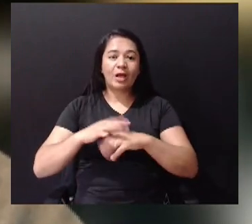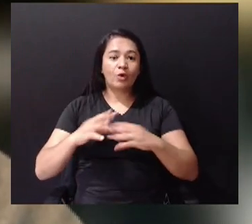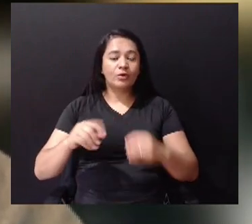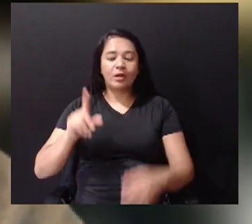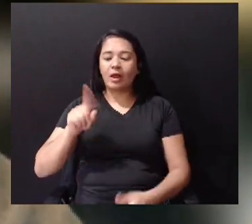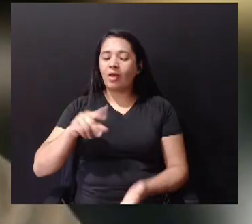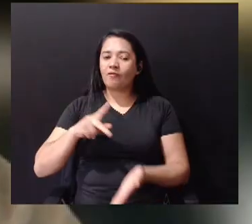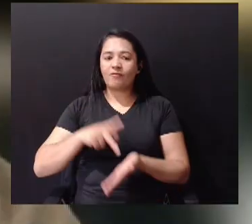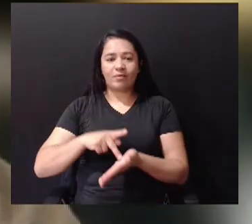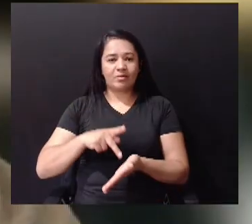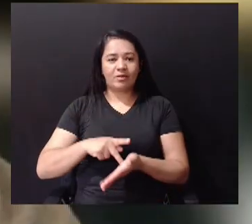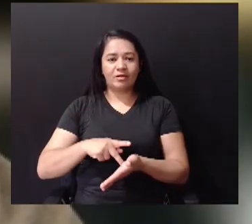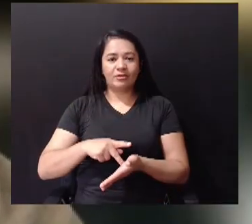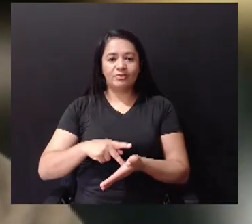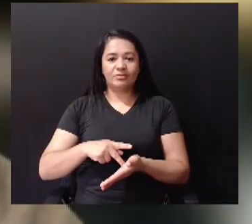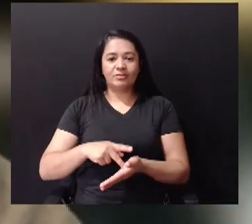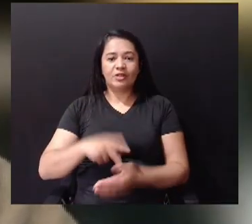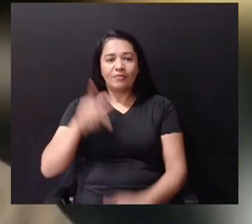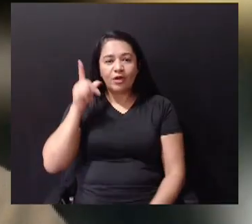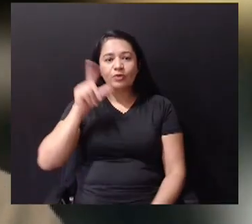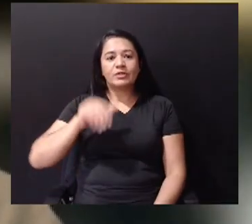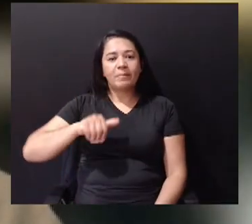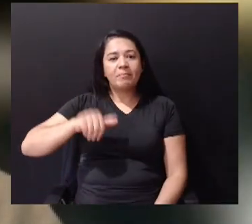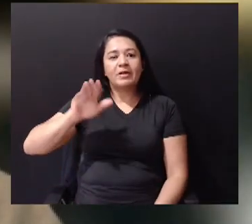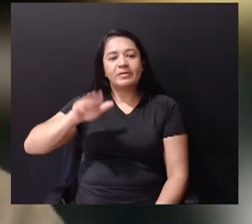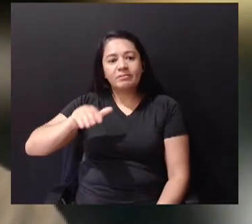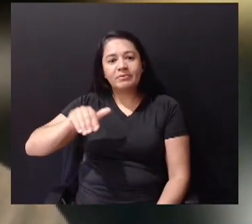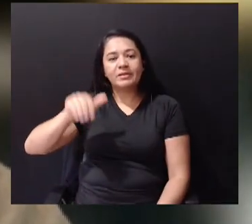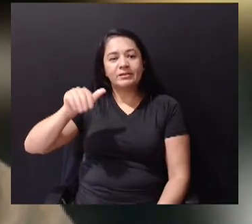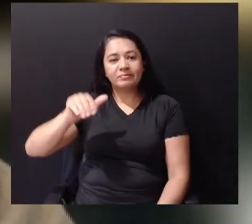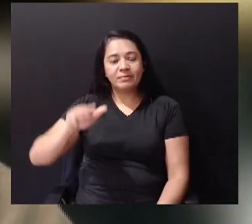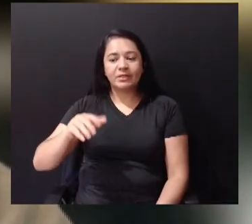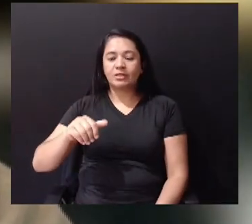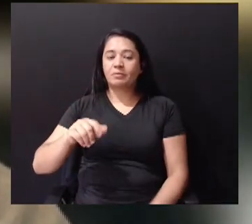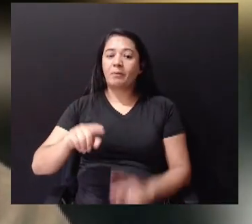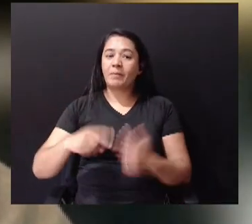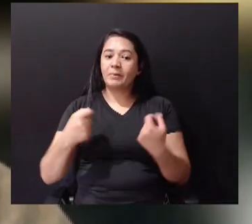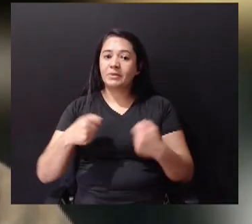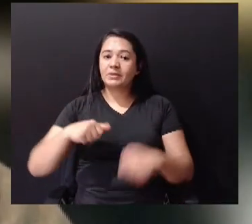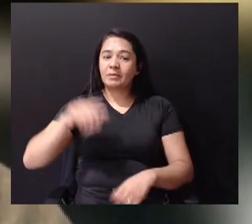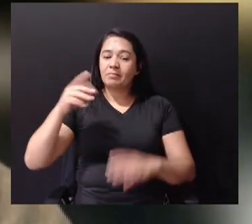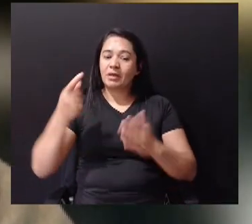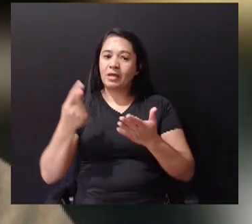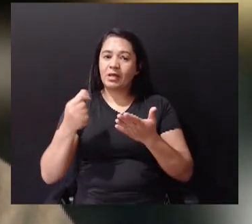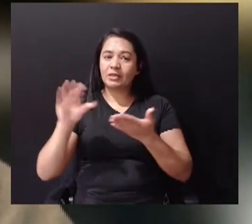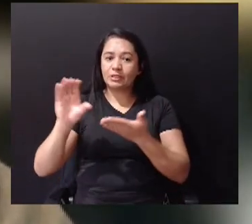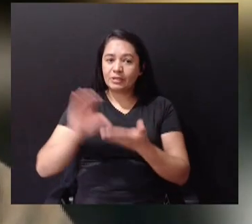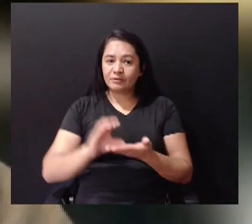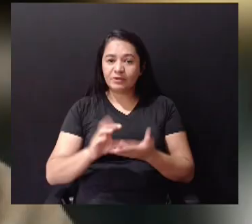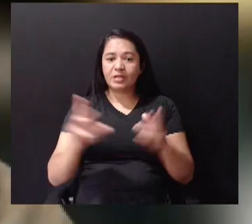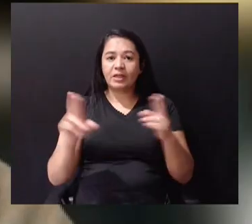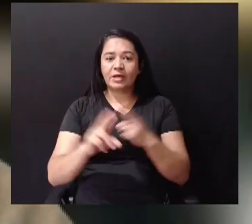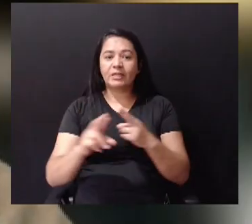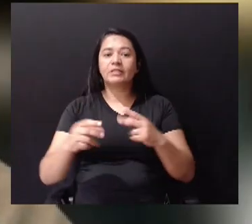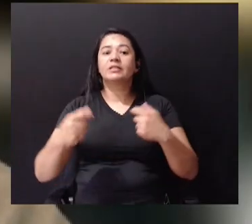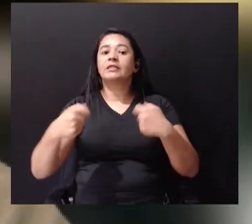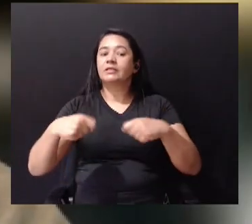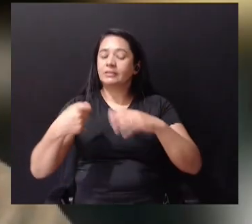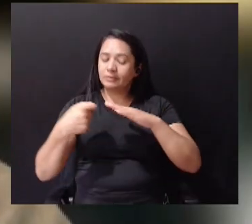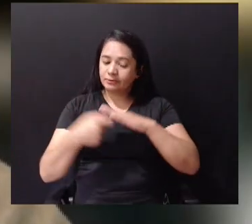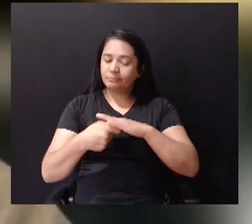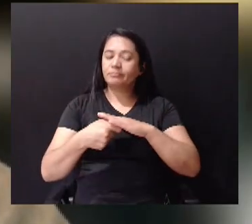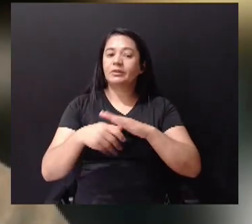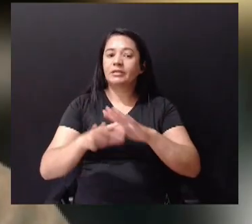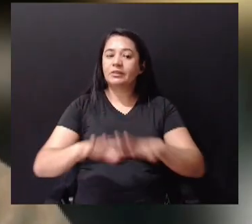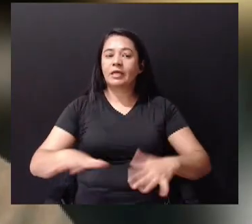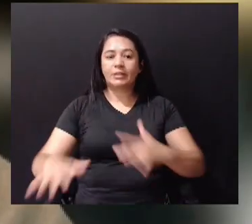ser alcançada cada vez mais quanto mais investimento a gente fizer. Está relacionado sim ao investimento na saúde, está relacionado sim